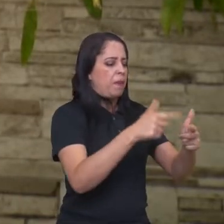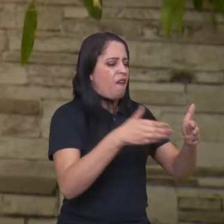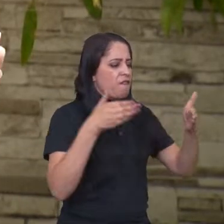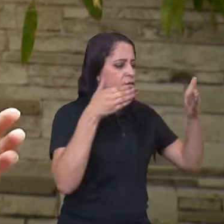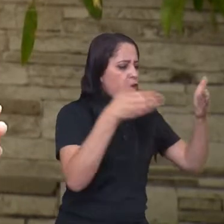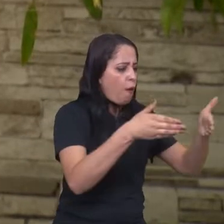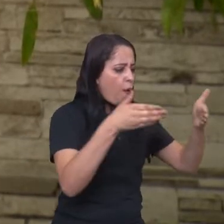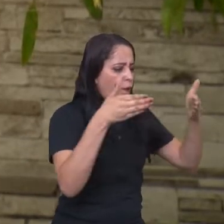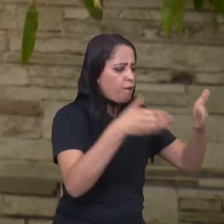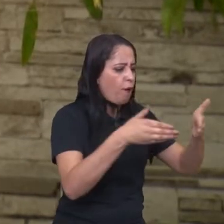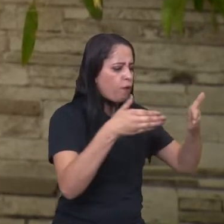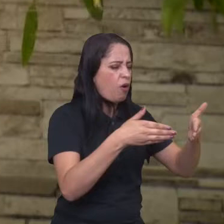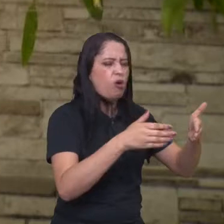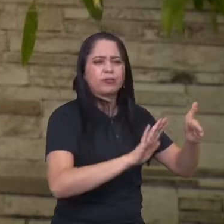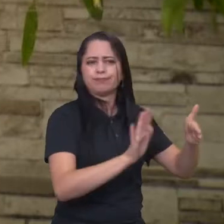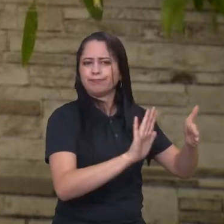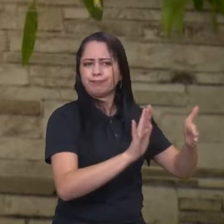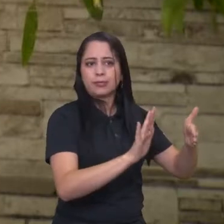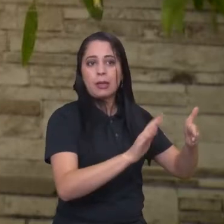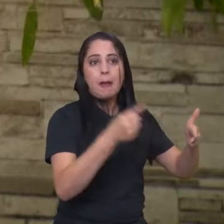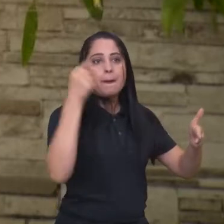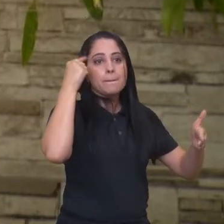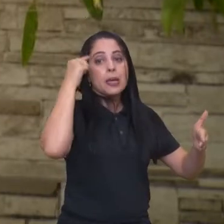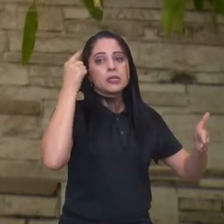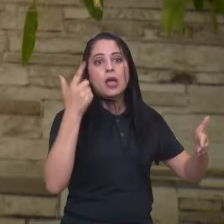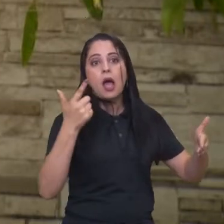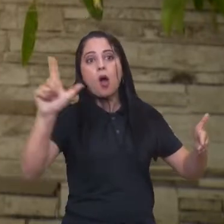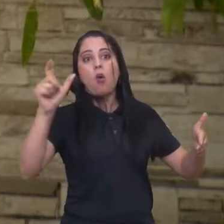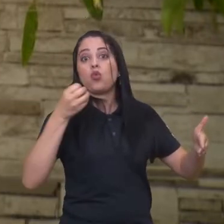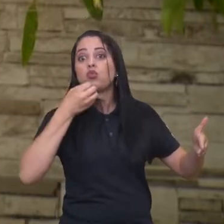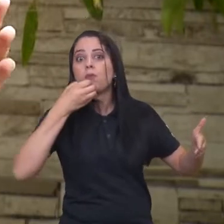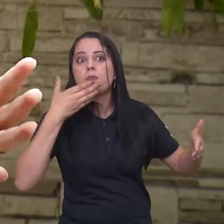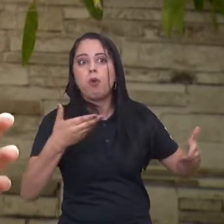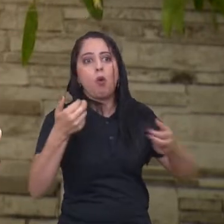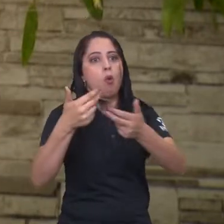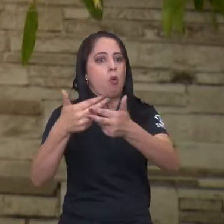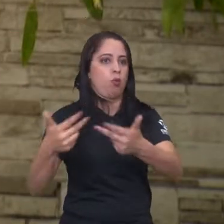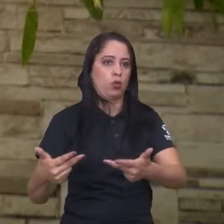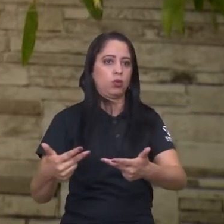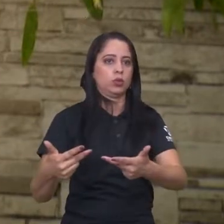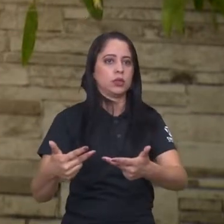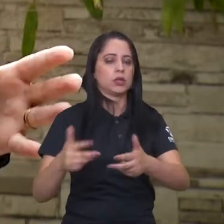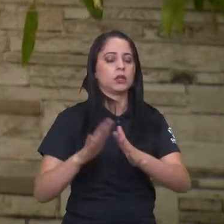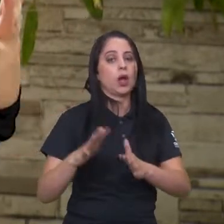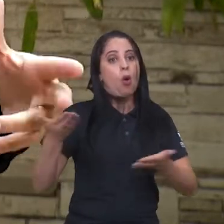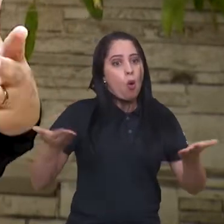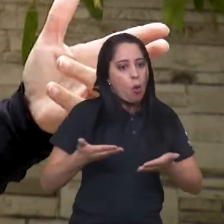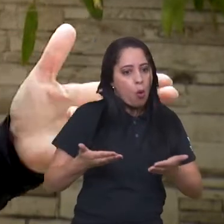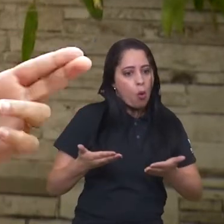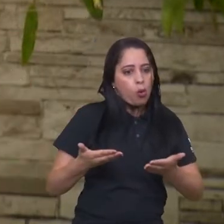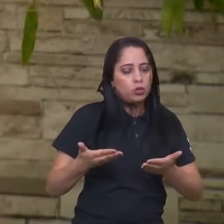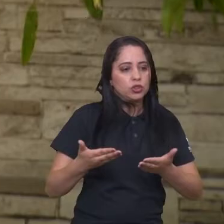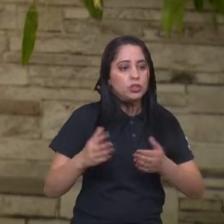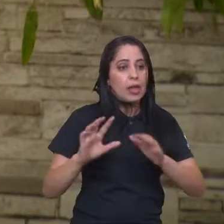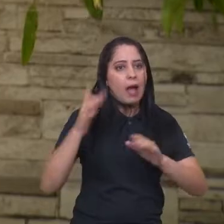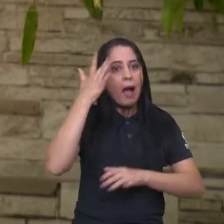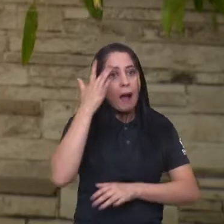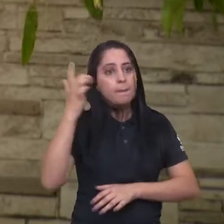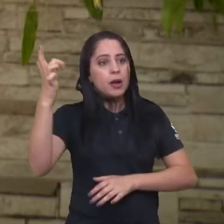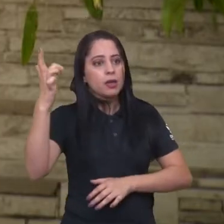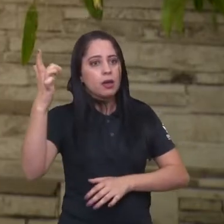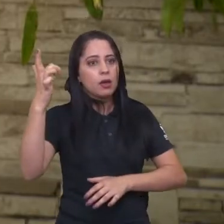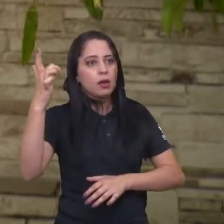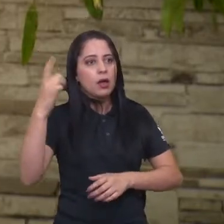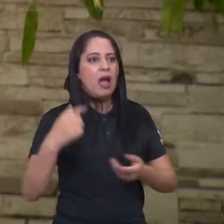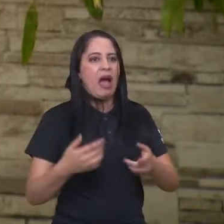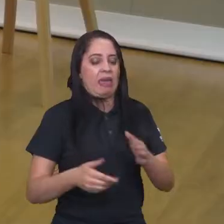nas soluções. E aí você viver esse dia, amanhã o outro, sem pensar assim, porque amanhã eu vou fazer. Não, eu vivo